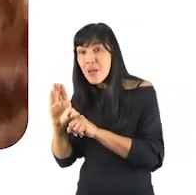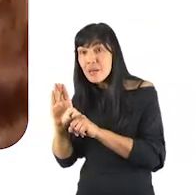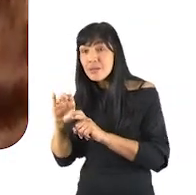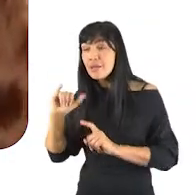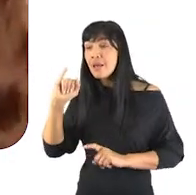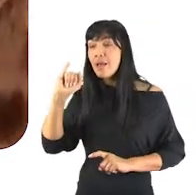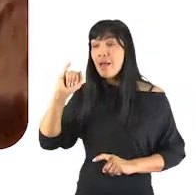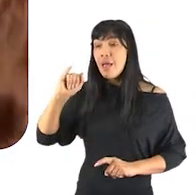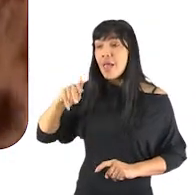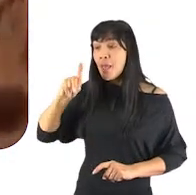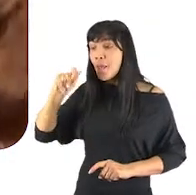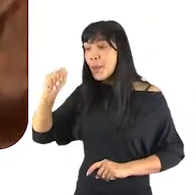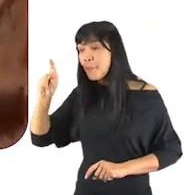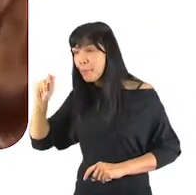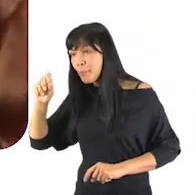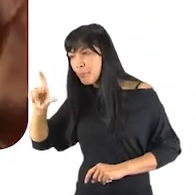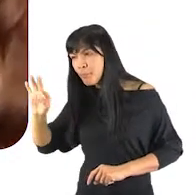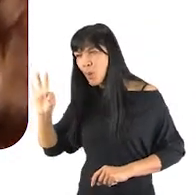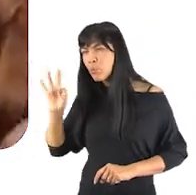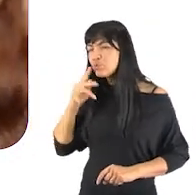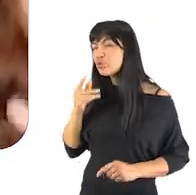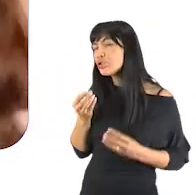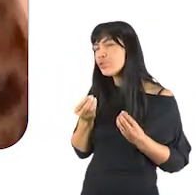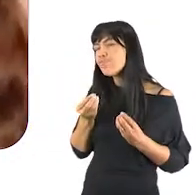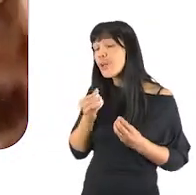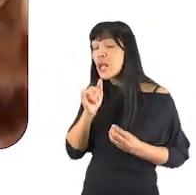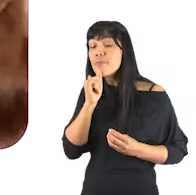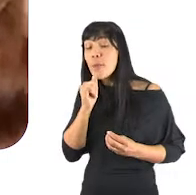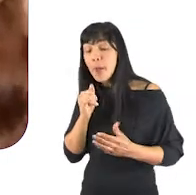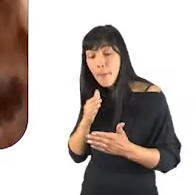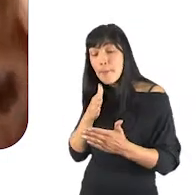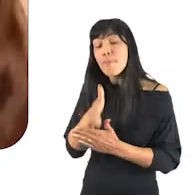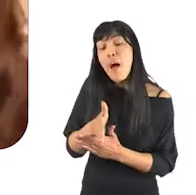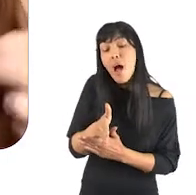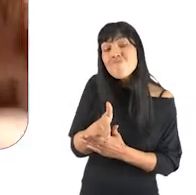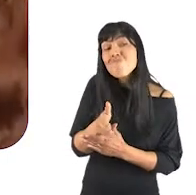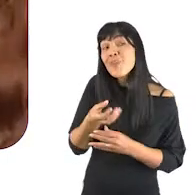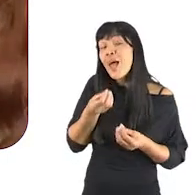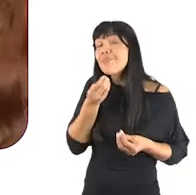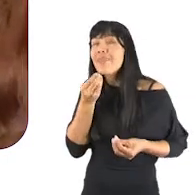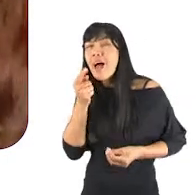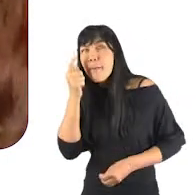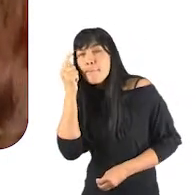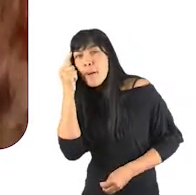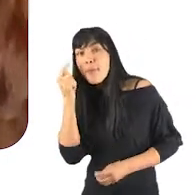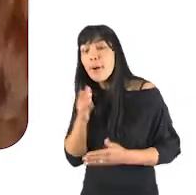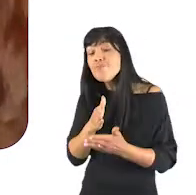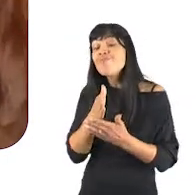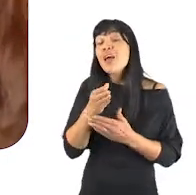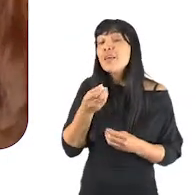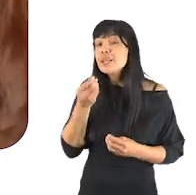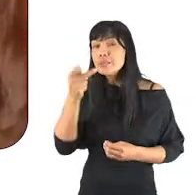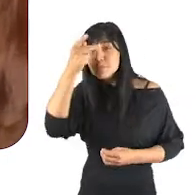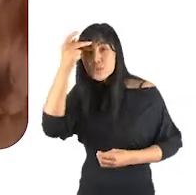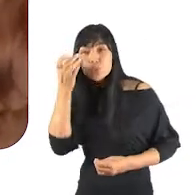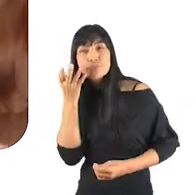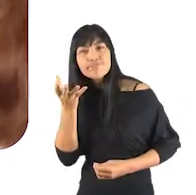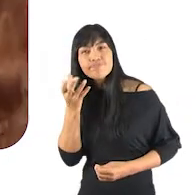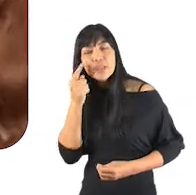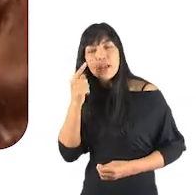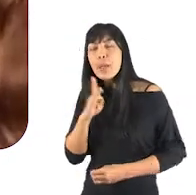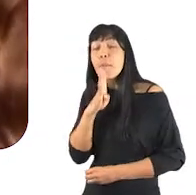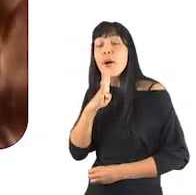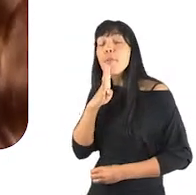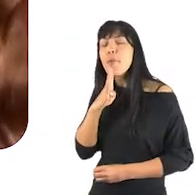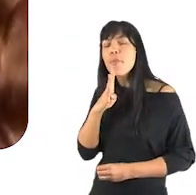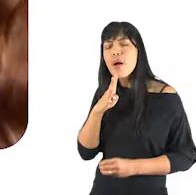né, vamos dizer, da entrada, dos insights, das intuições que vêm das pessoas que